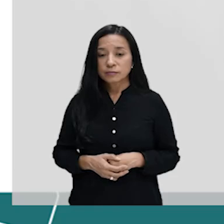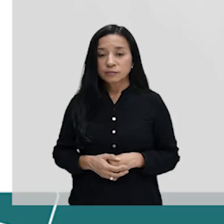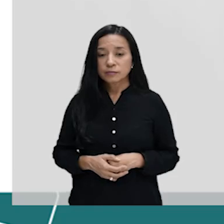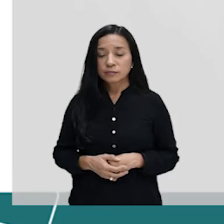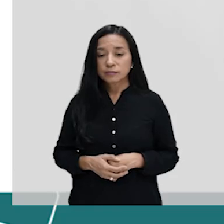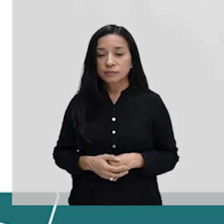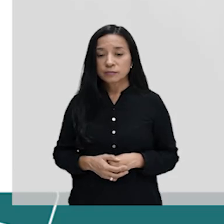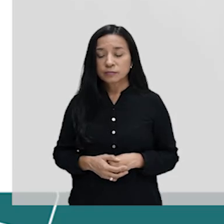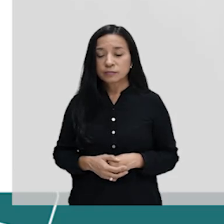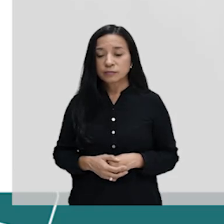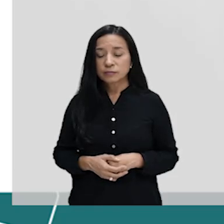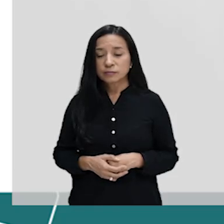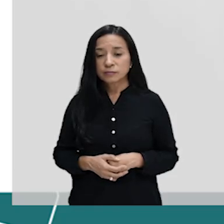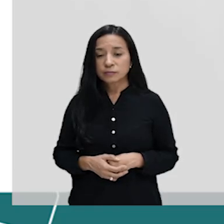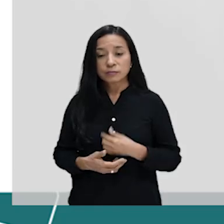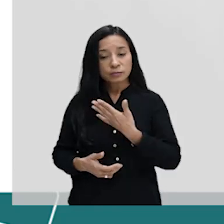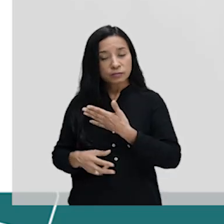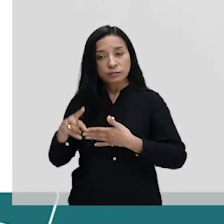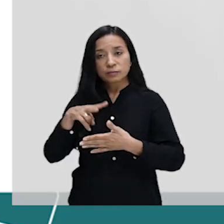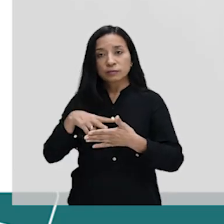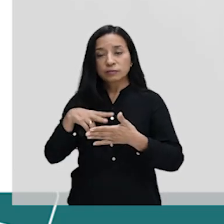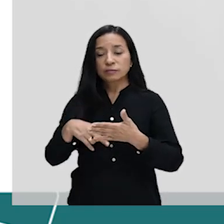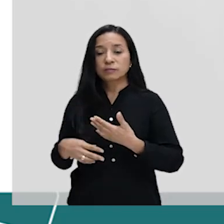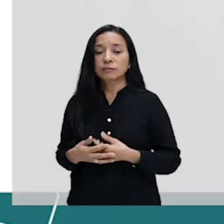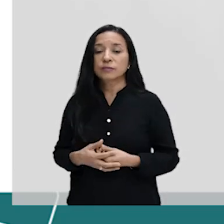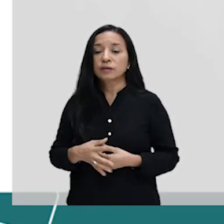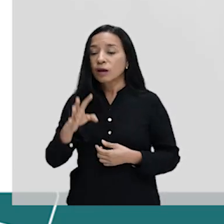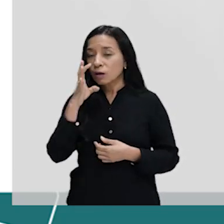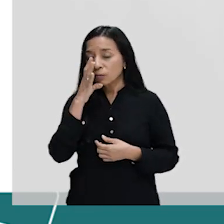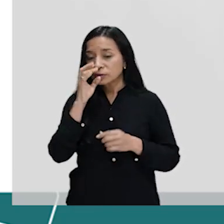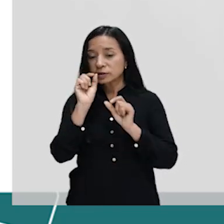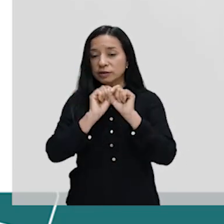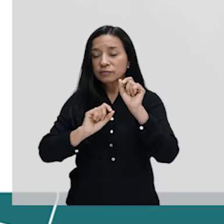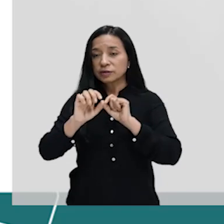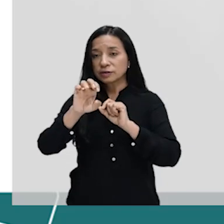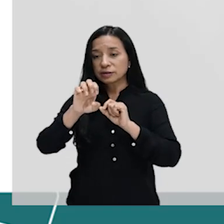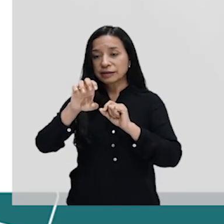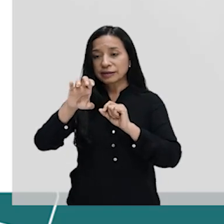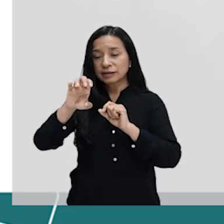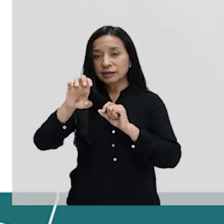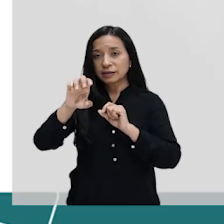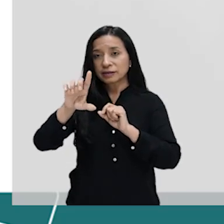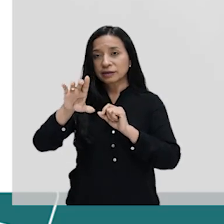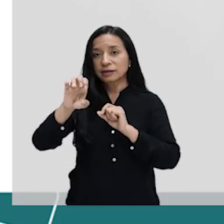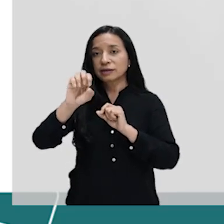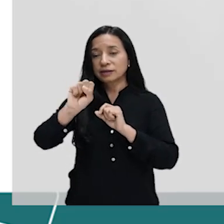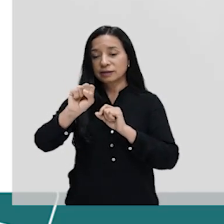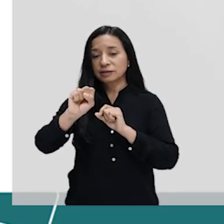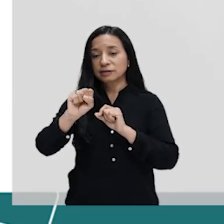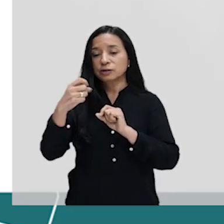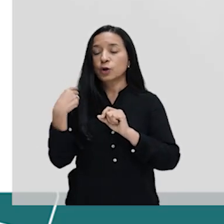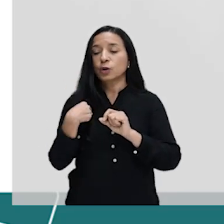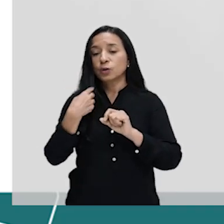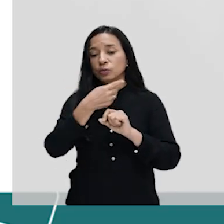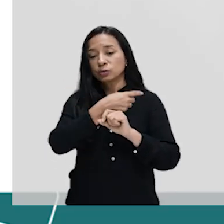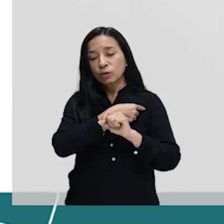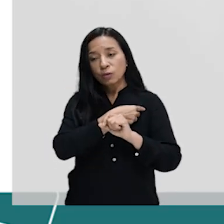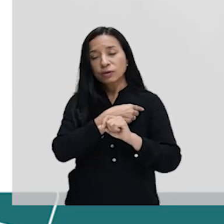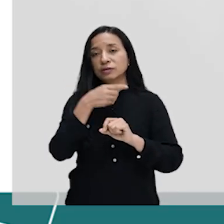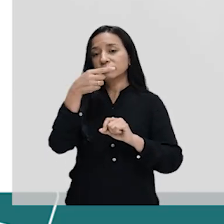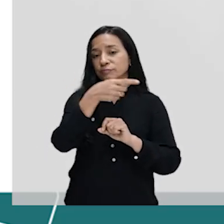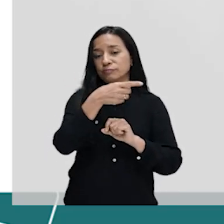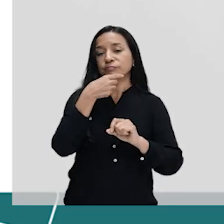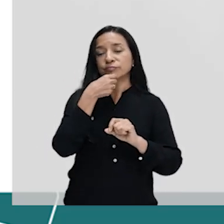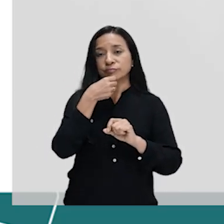é ele o escolhido, tenho que aceitar. Então, observe que eles, nós, ele funcionam